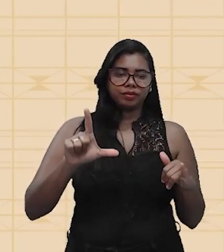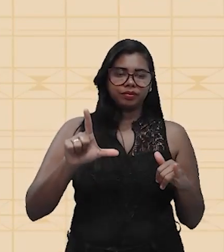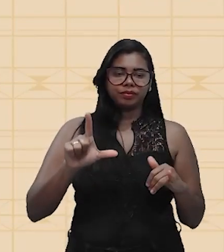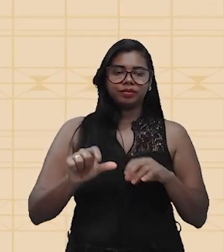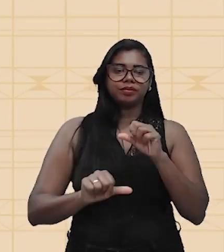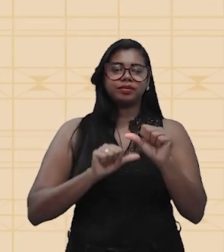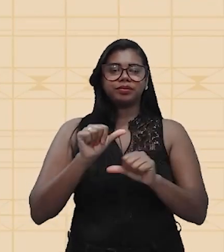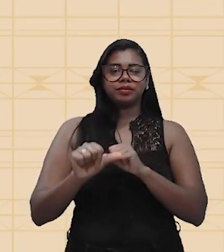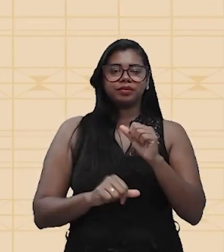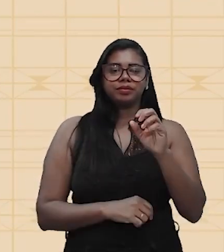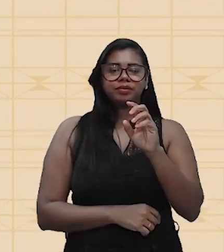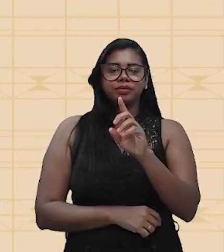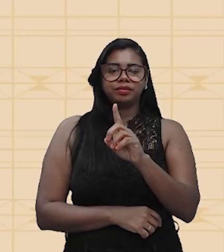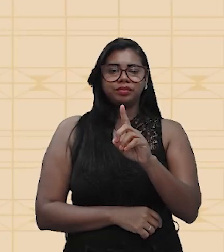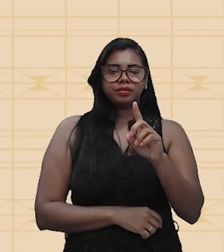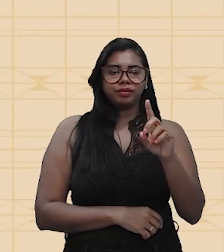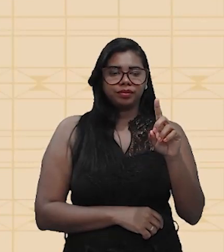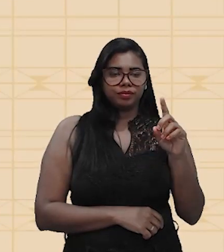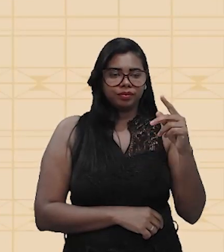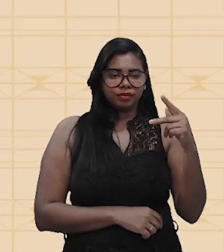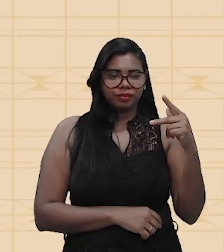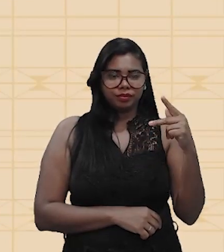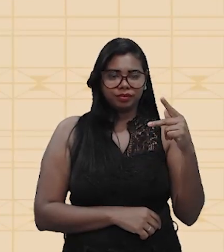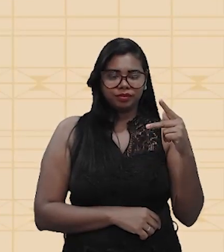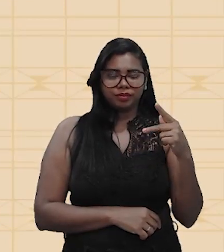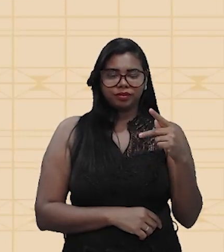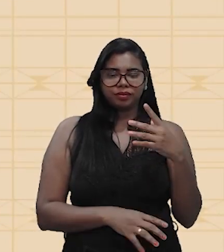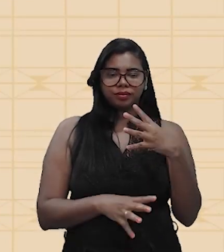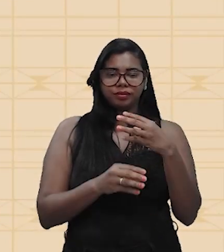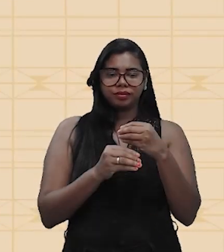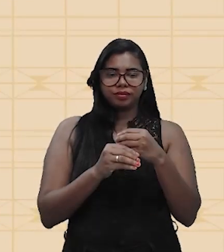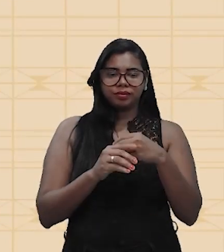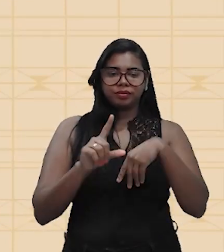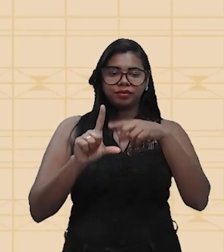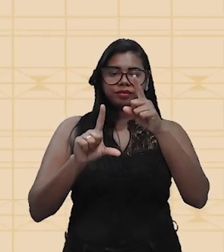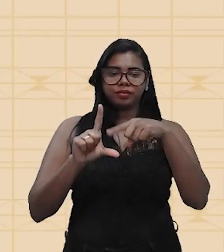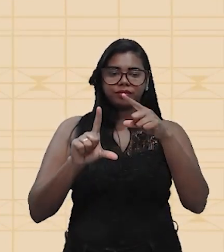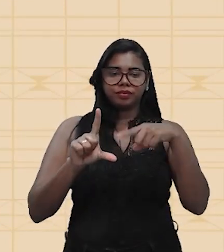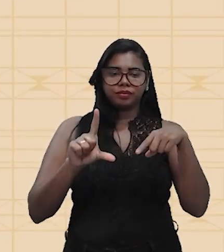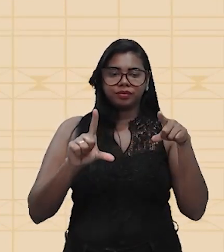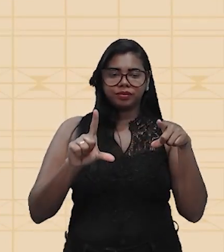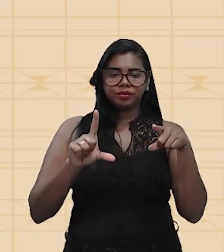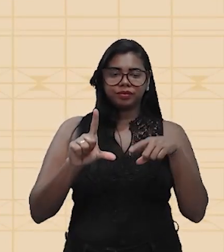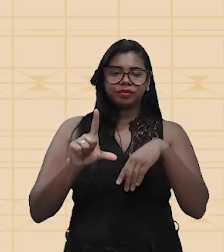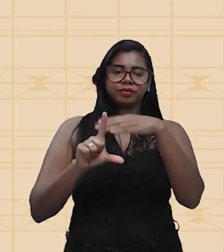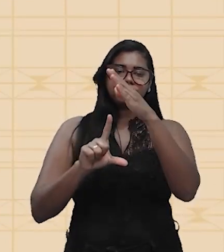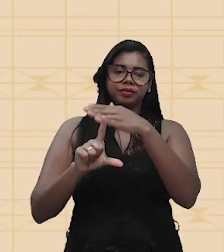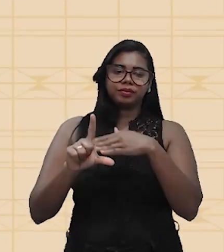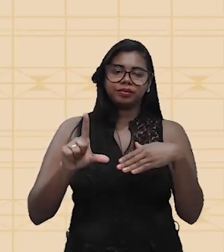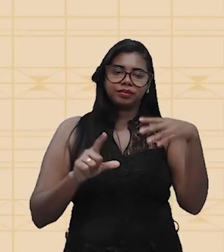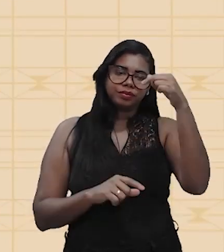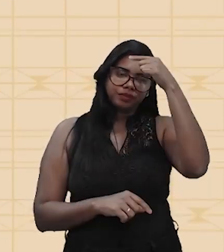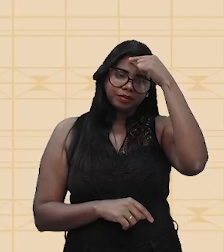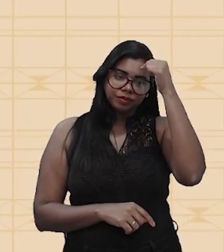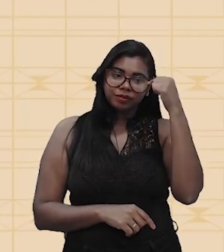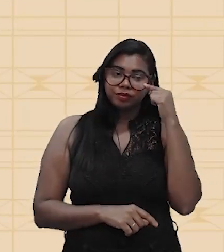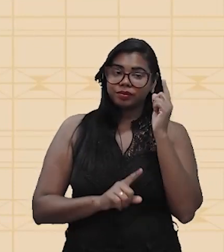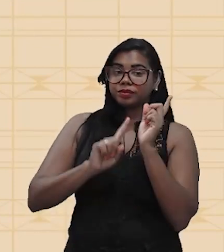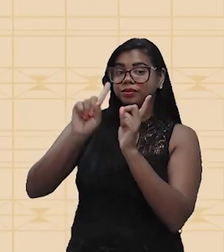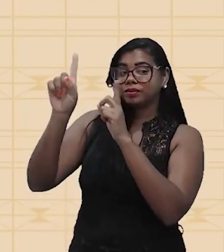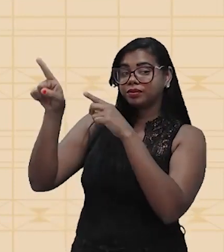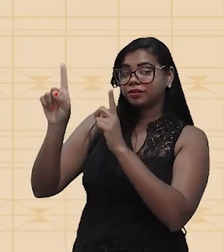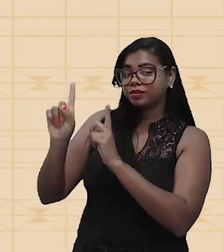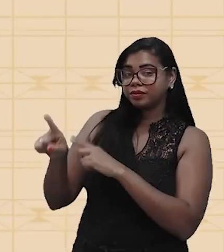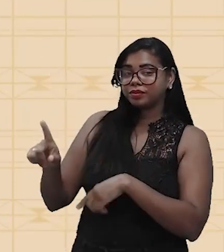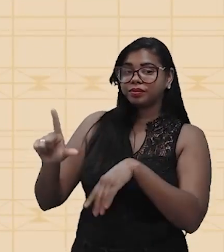da DDP. E com isso, a gente pode construir um gráfico. Então, se você chegar no vestibular e encontrar um gráfico que tem em